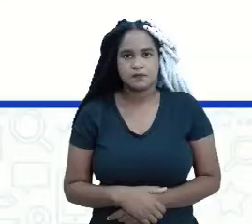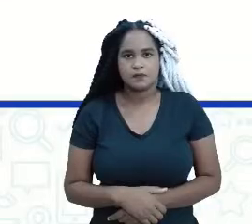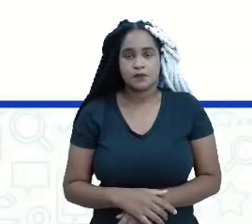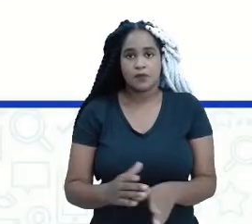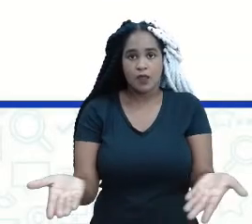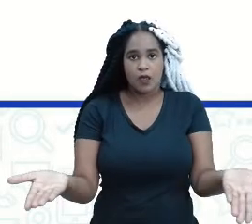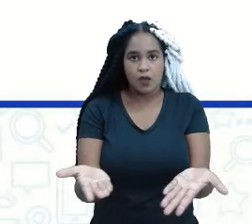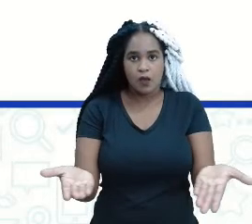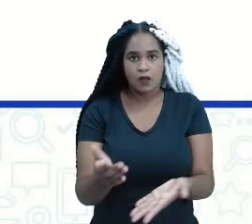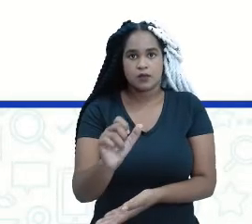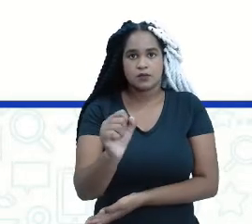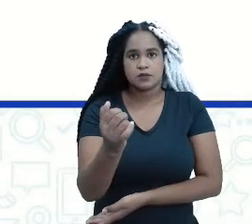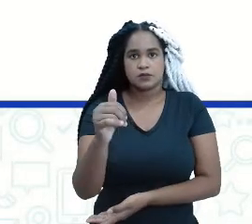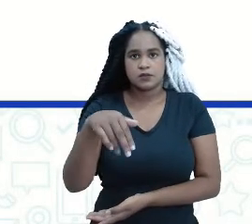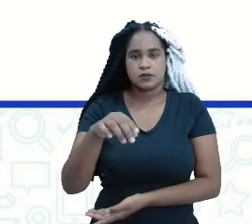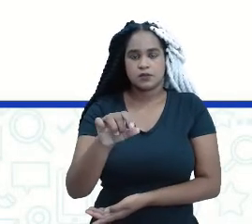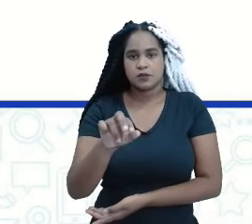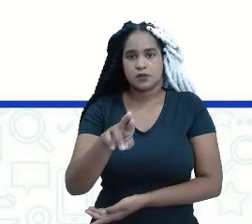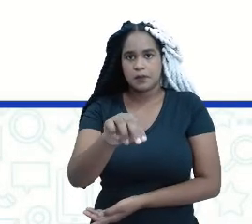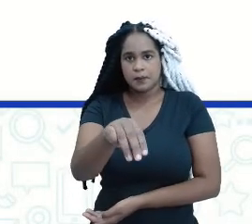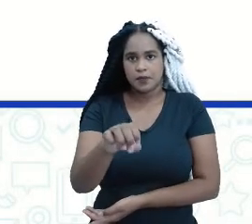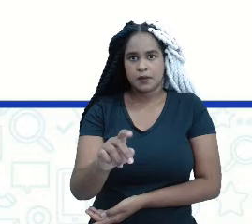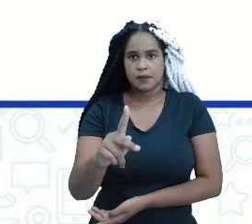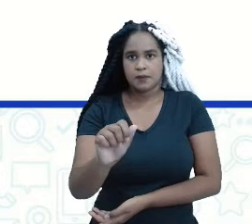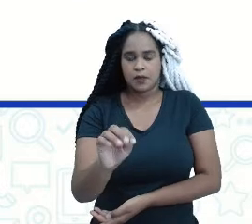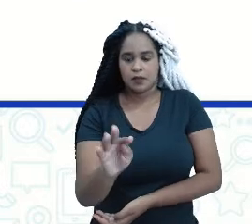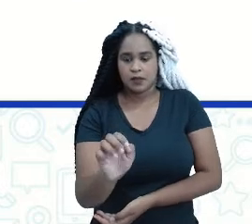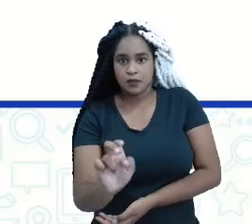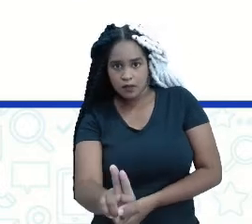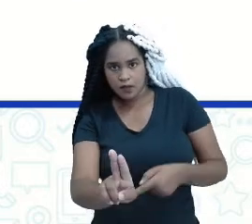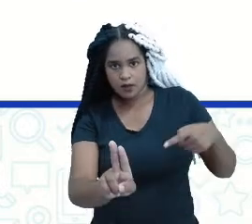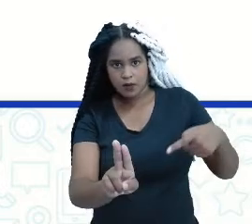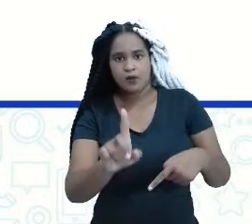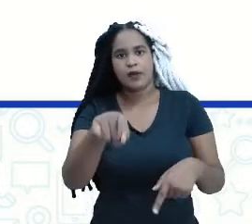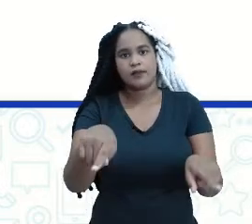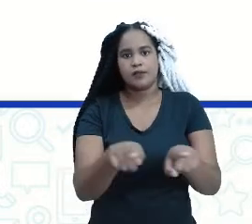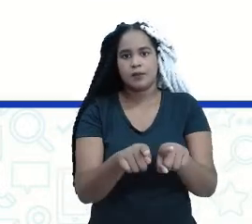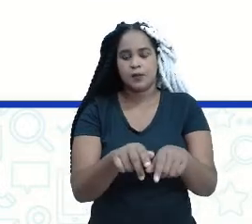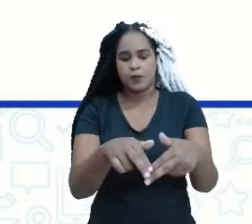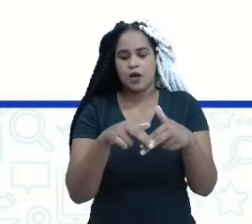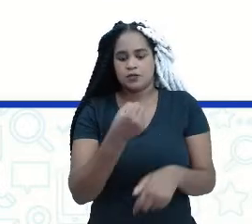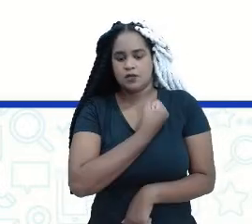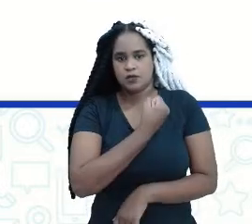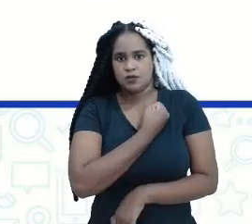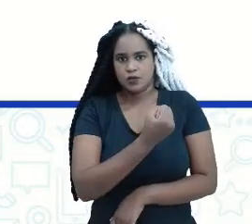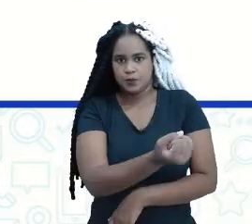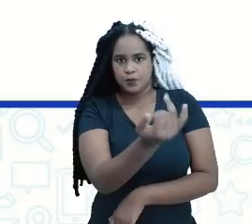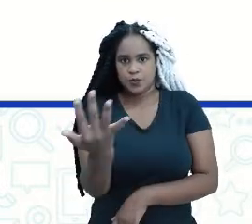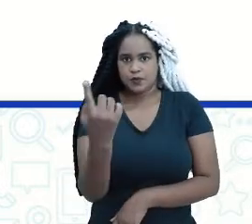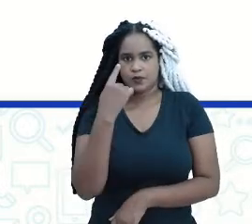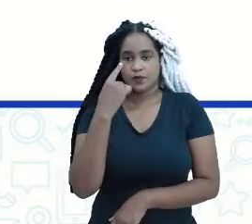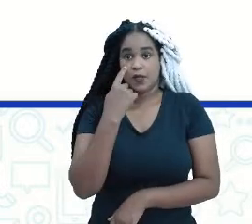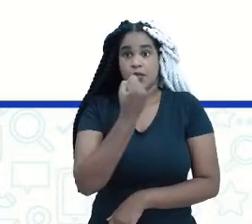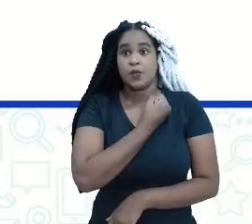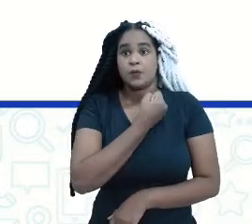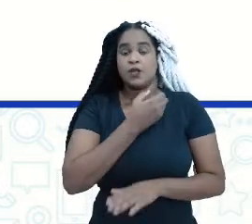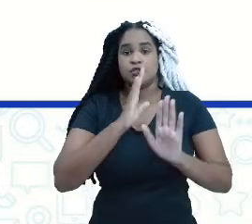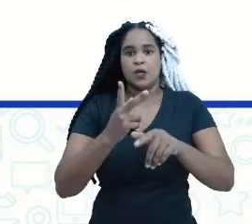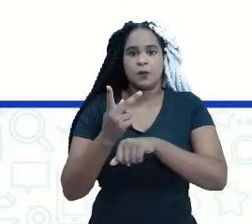de Patau, também uma alteração aí numérica. Então, número, a gente já procura aqui, ó,